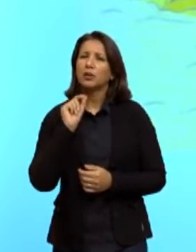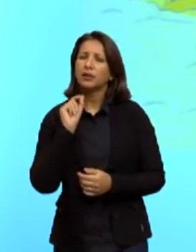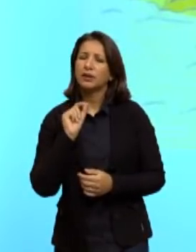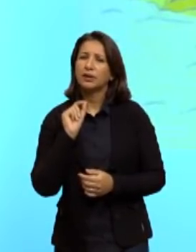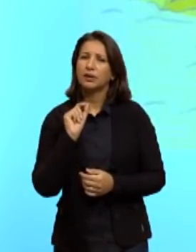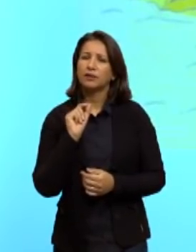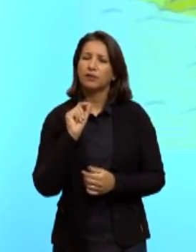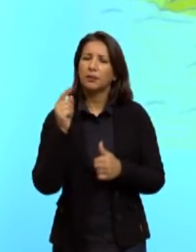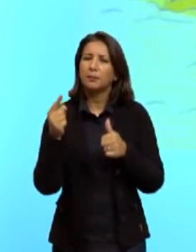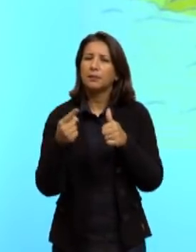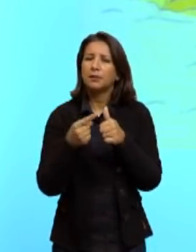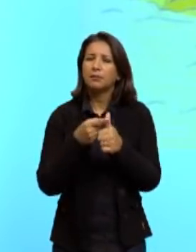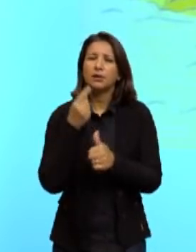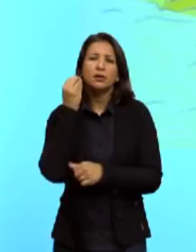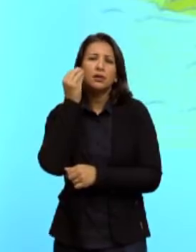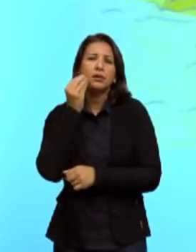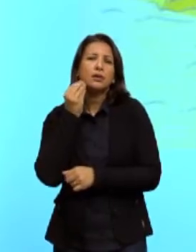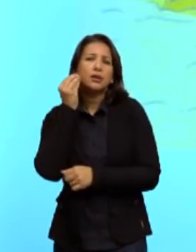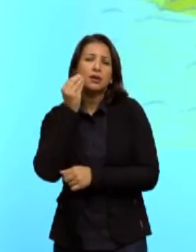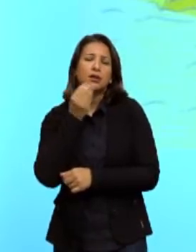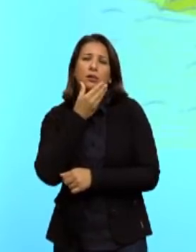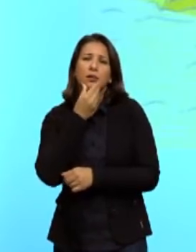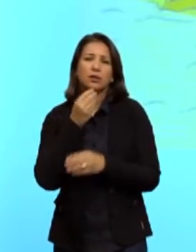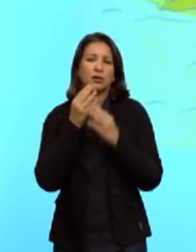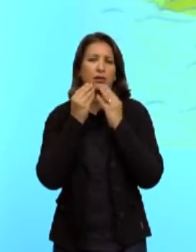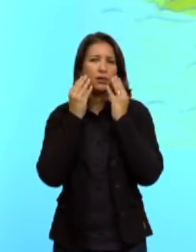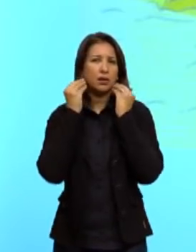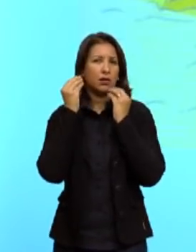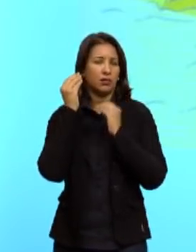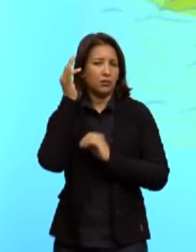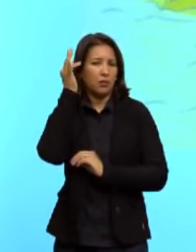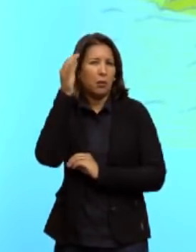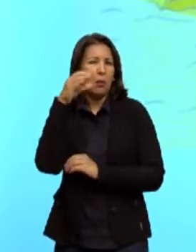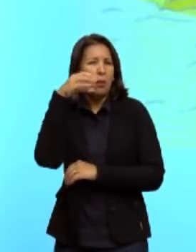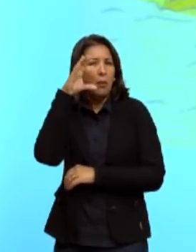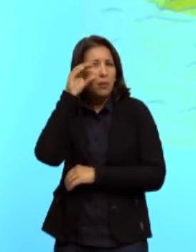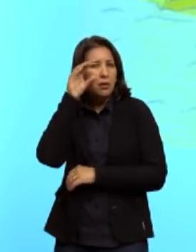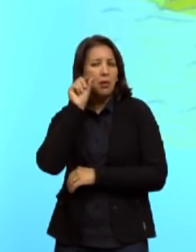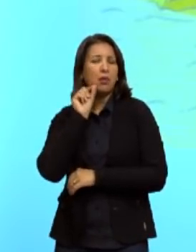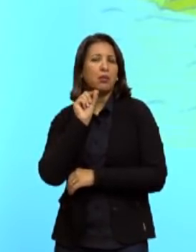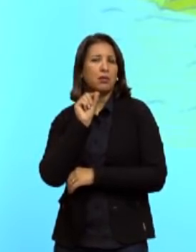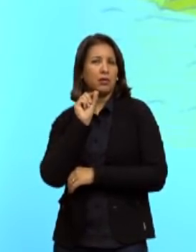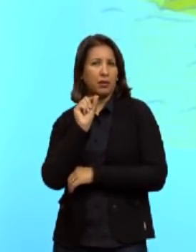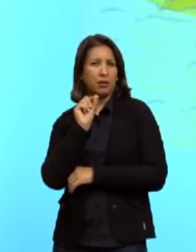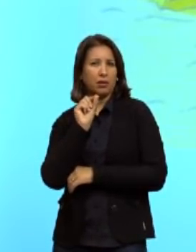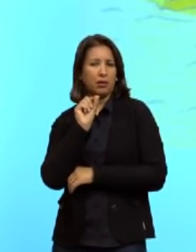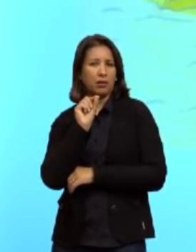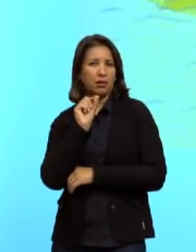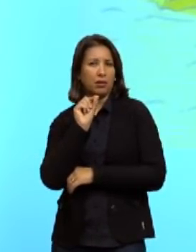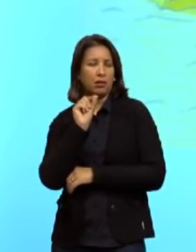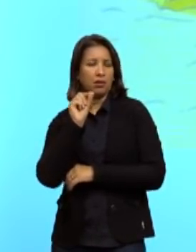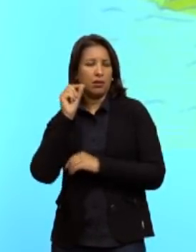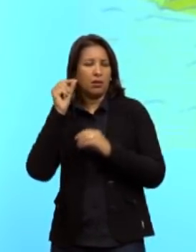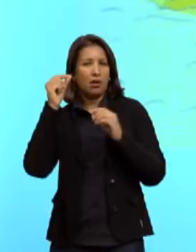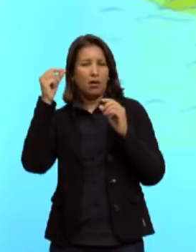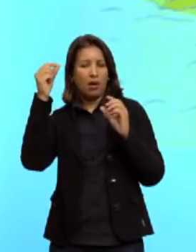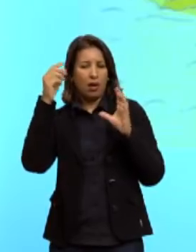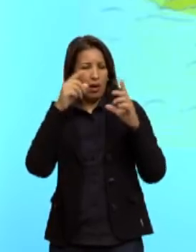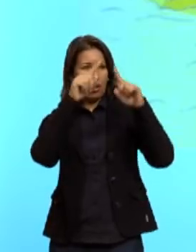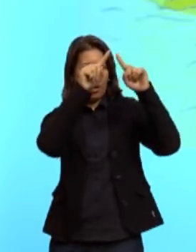que foi então esse primeiro experimento do thalles aí observou a sombra das pirâmides